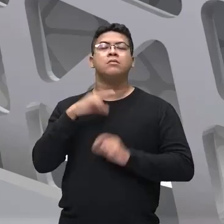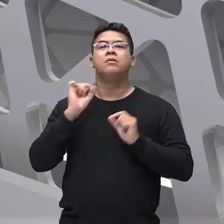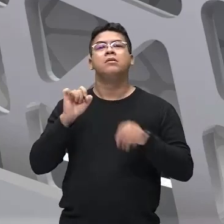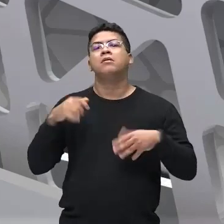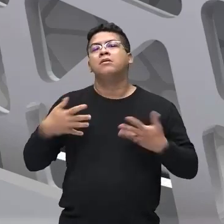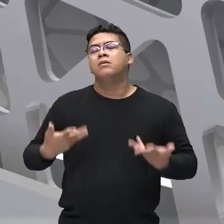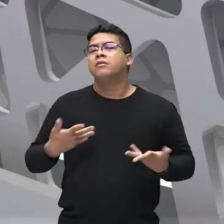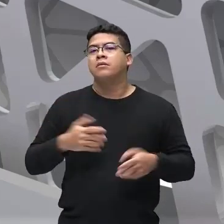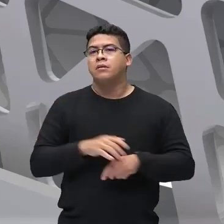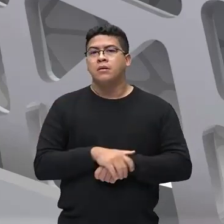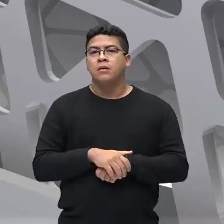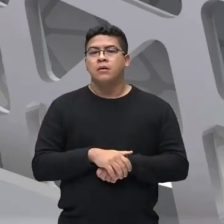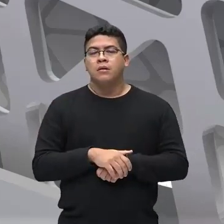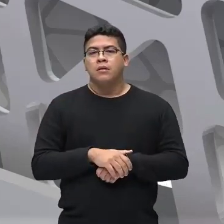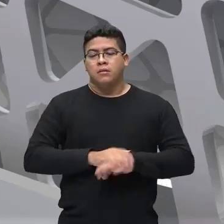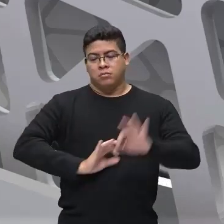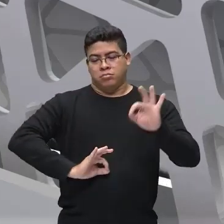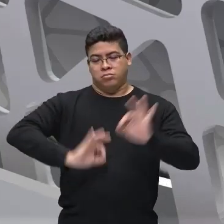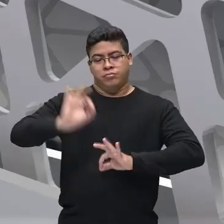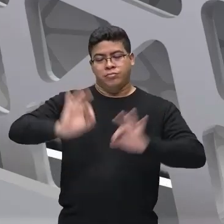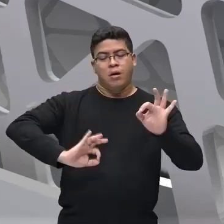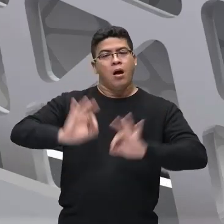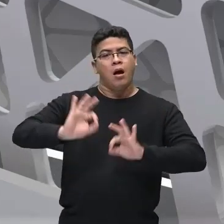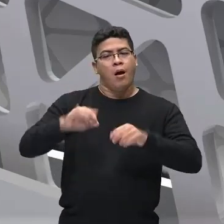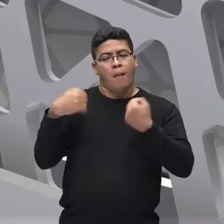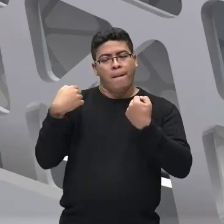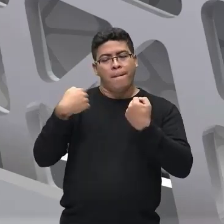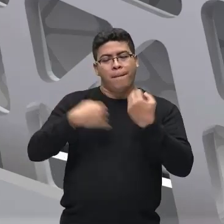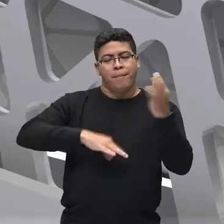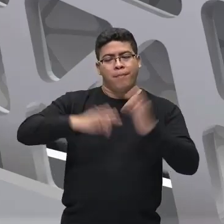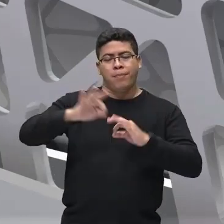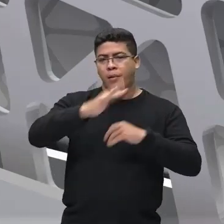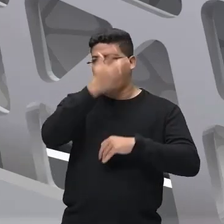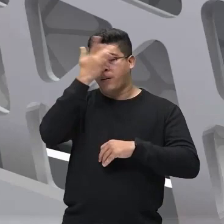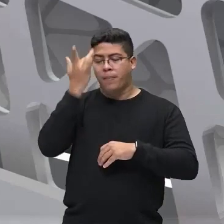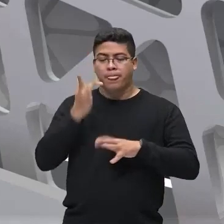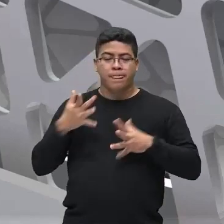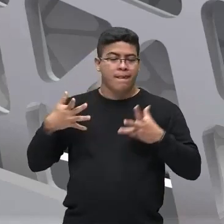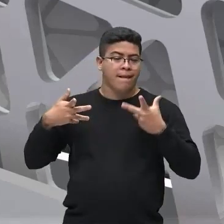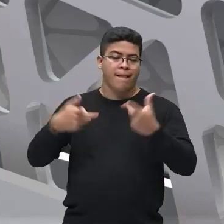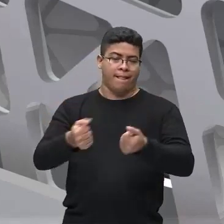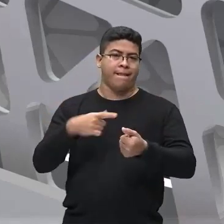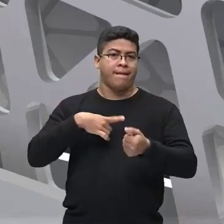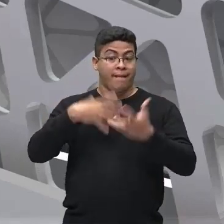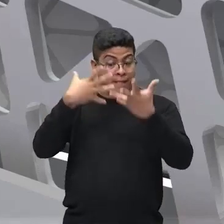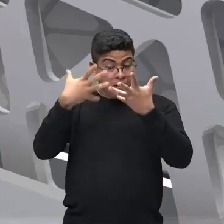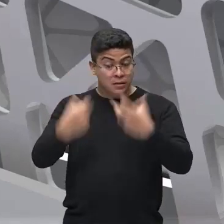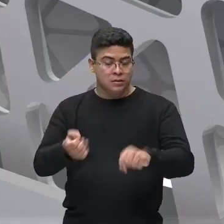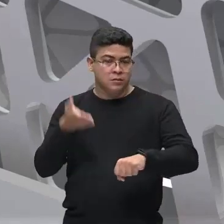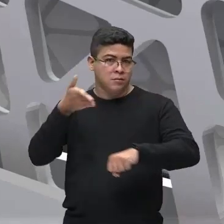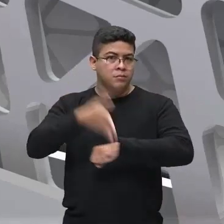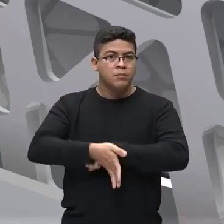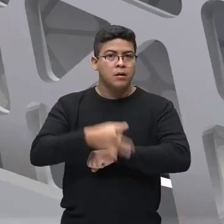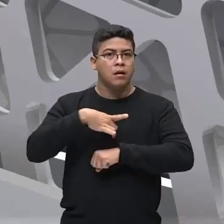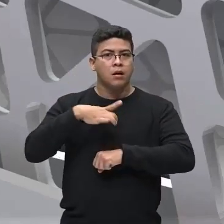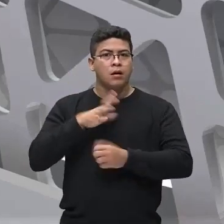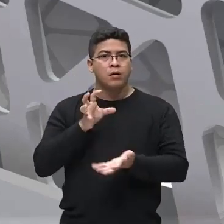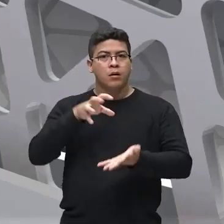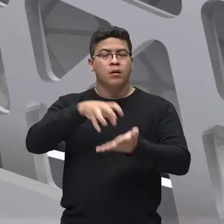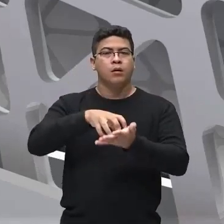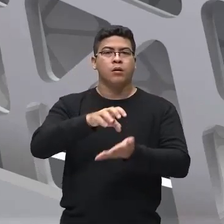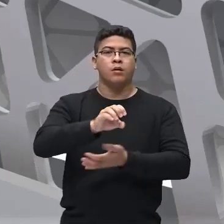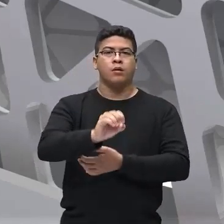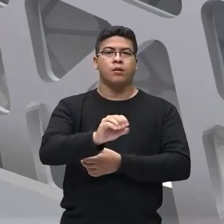eles preparam esses jovens, todas as pessoas que aceitam participar no Instituto